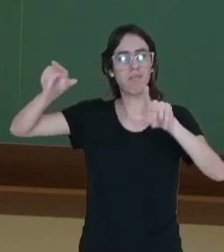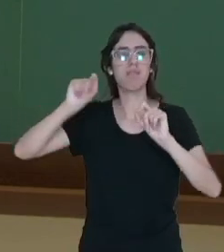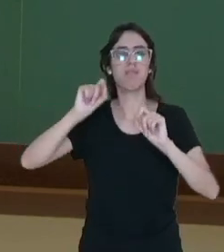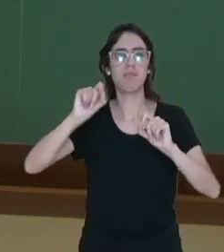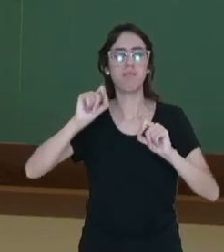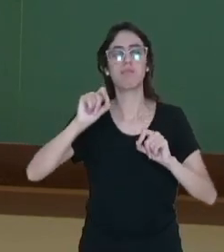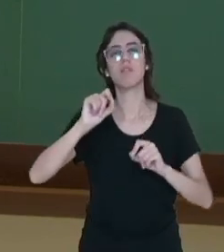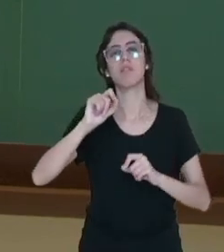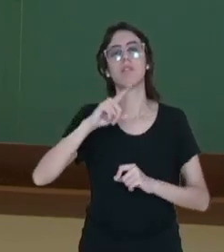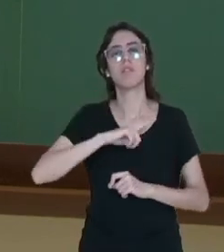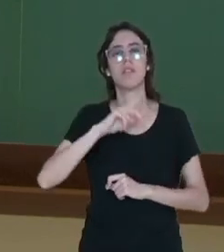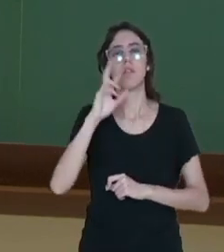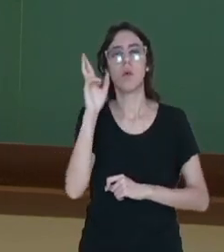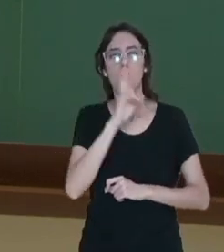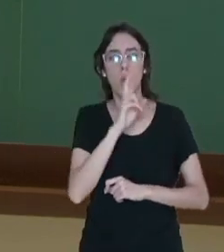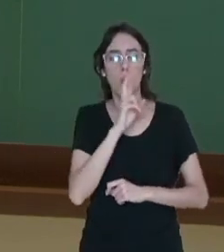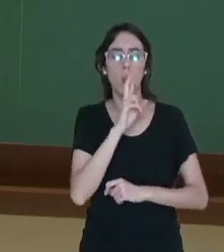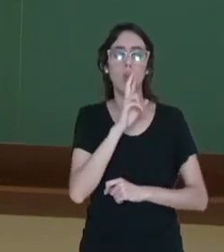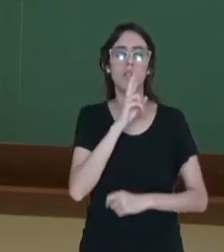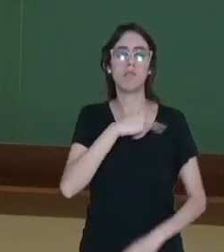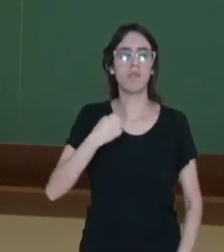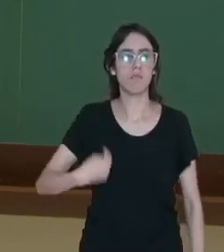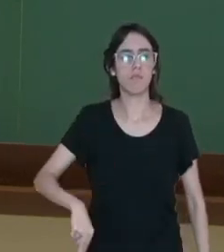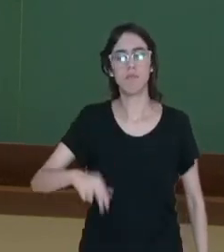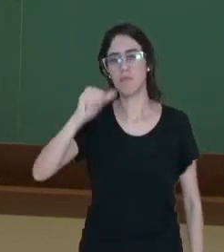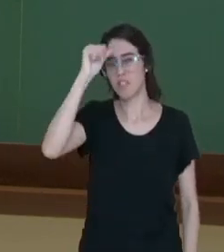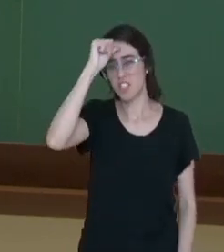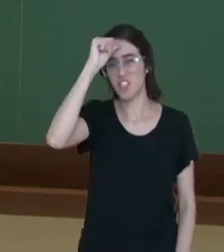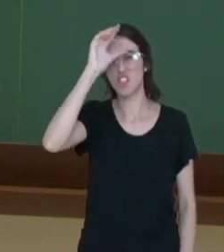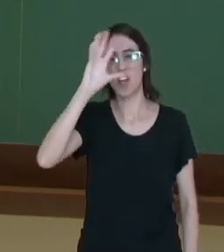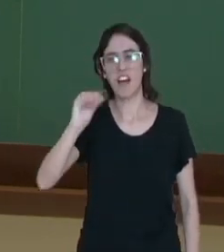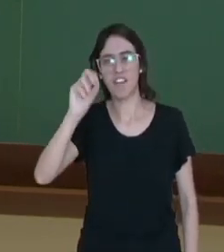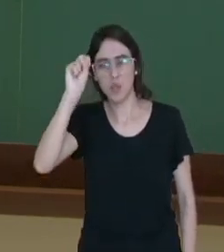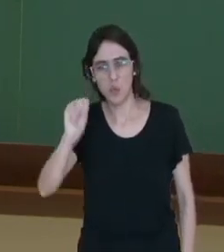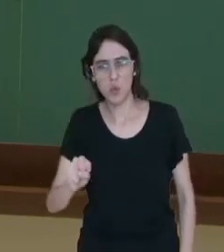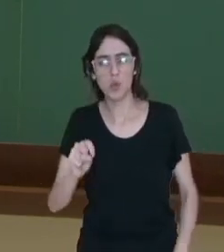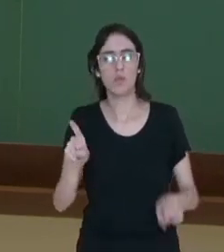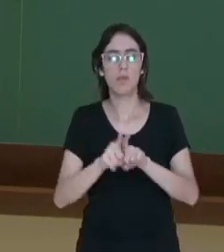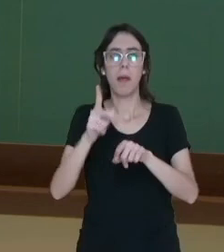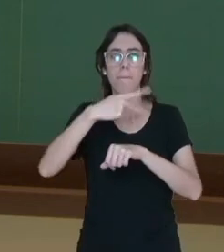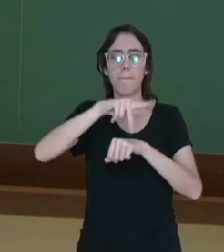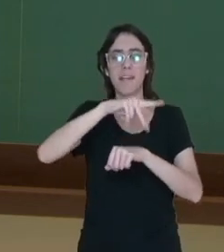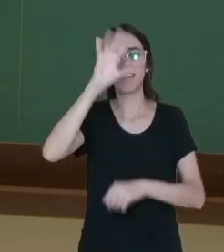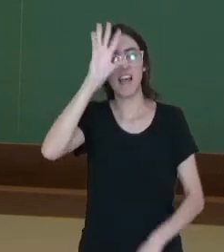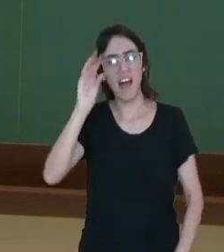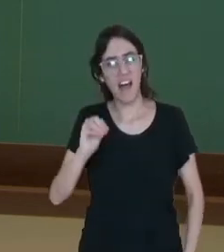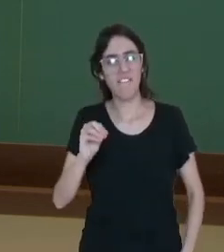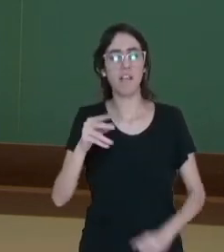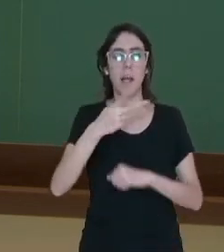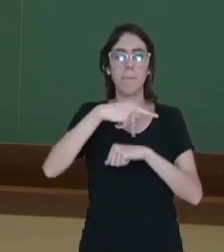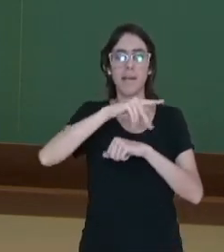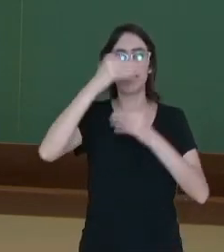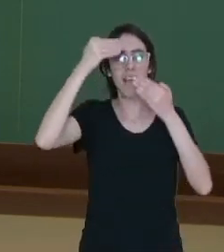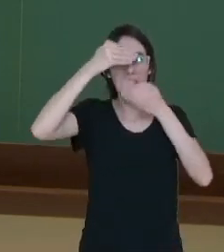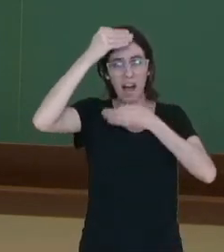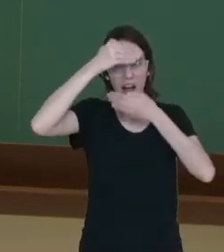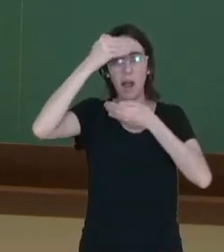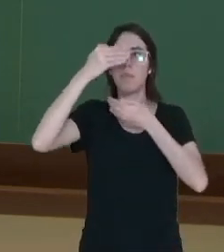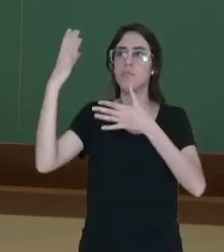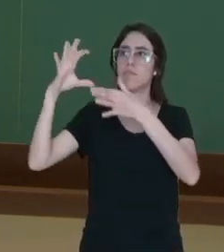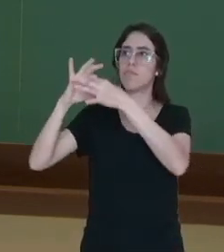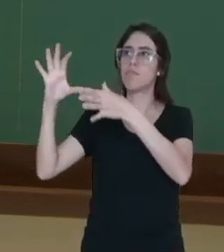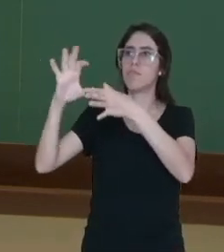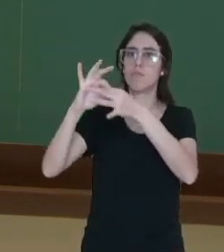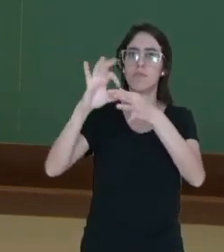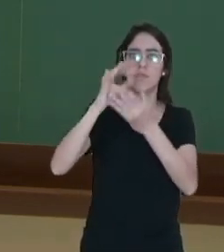principalmente BRICS, Brasil, Rússia, Índia, China e África do Sul, e ainda países africanos e países árabes, além de